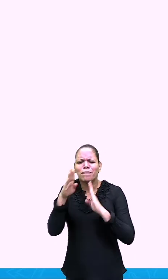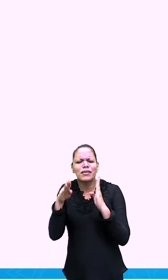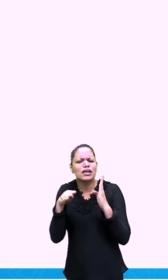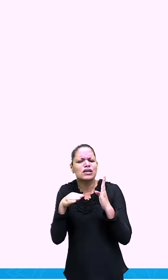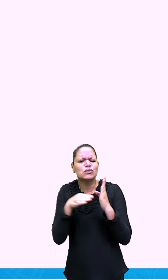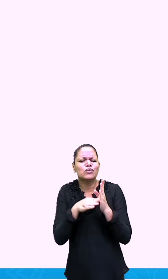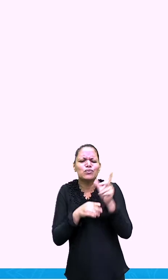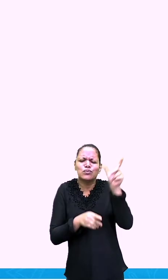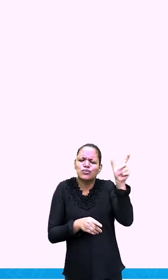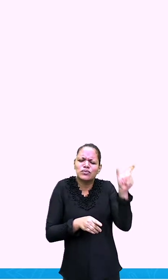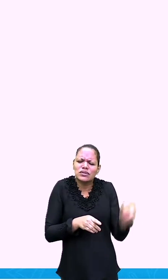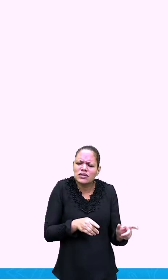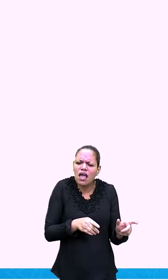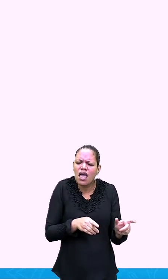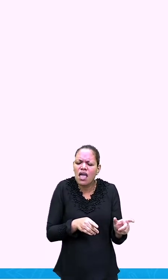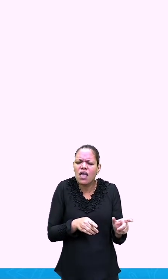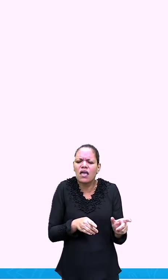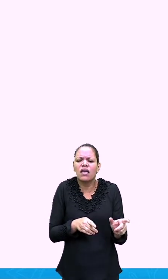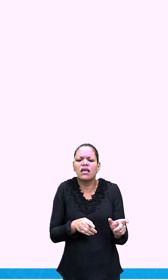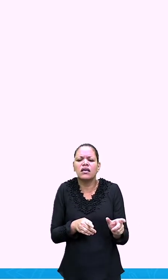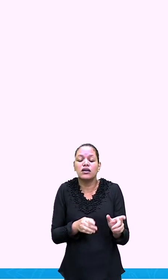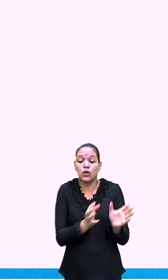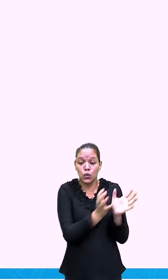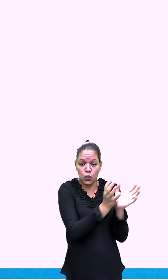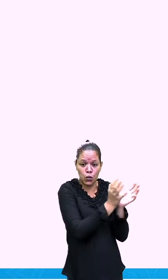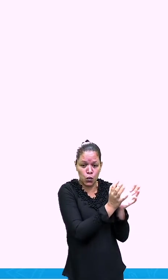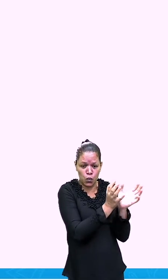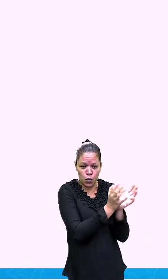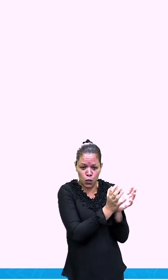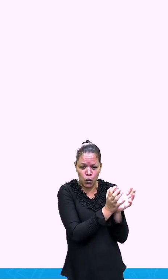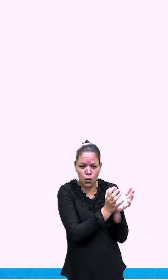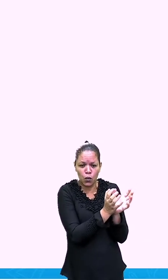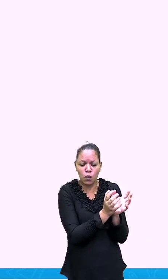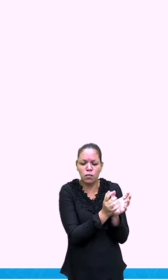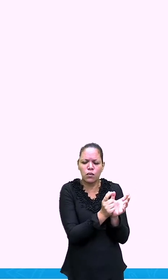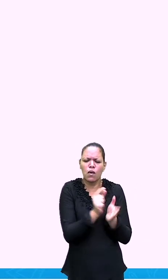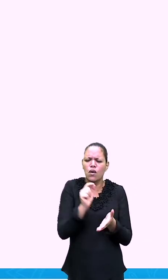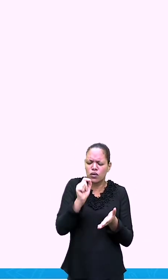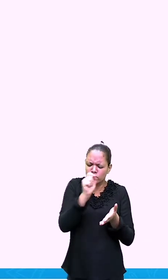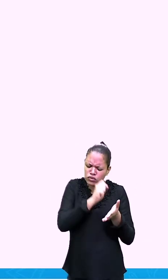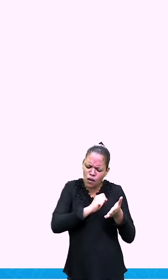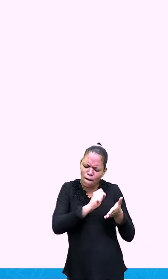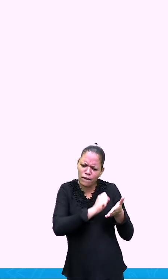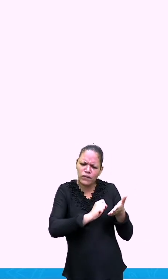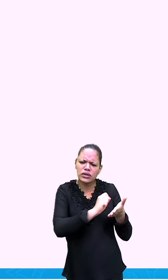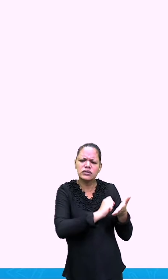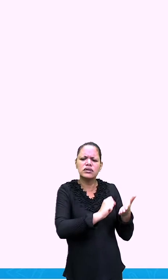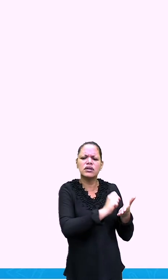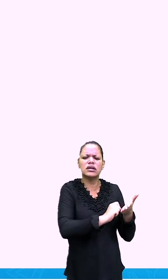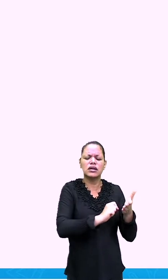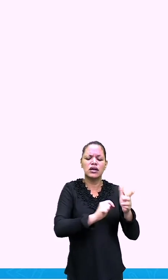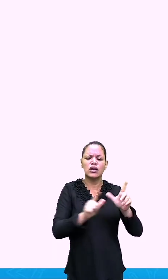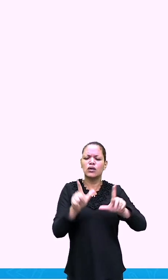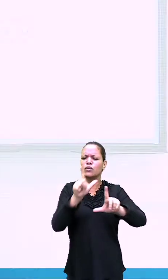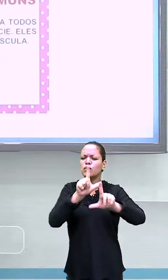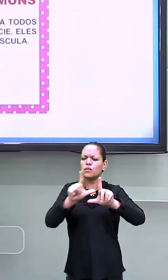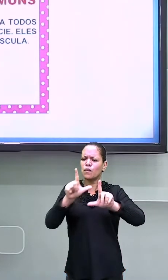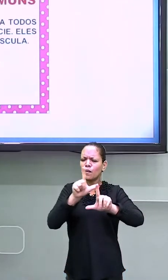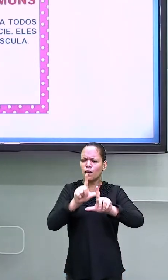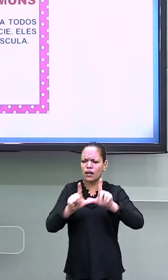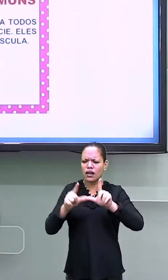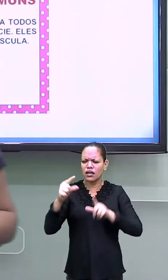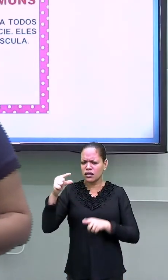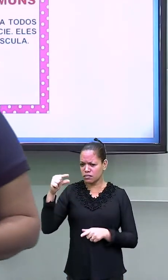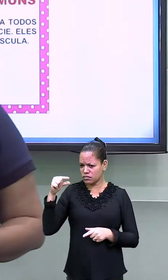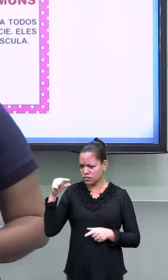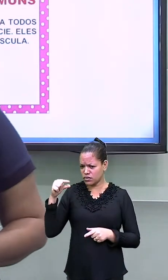letra minúscula. Então, aqui a gente tem alguns exemplos. Olha, cadeira, borracha. Então, gente, isso é muito